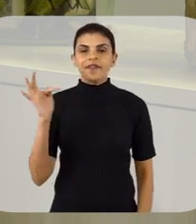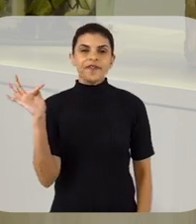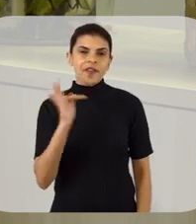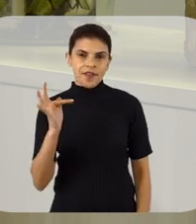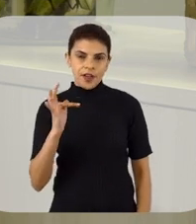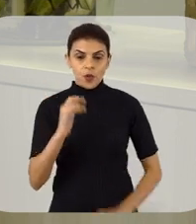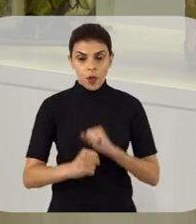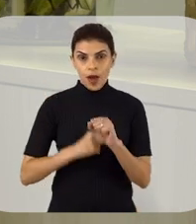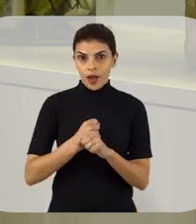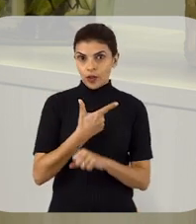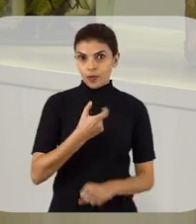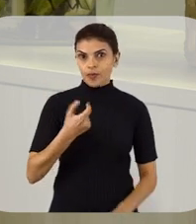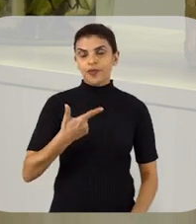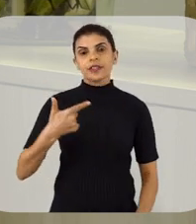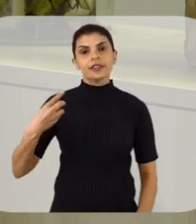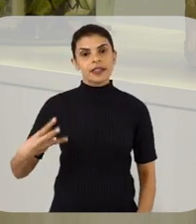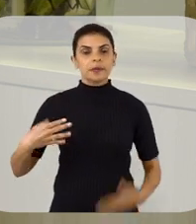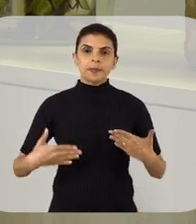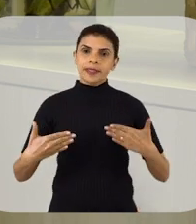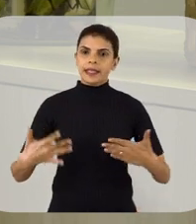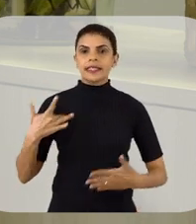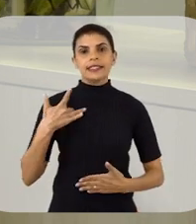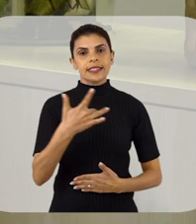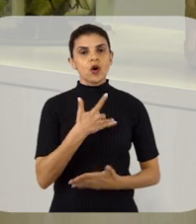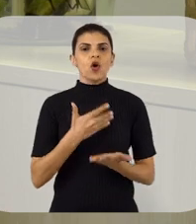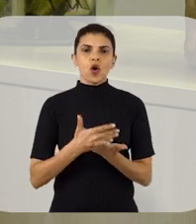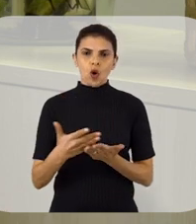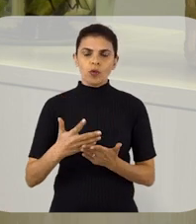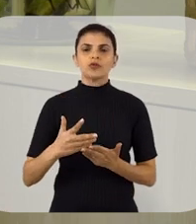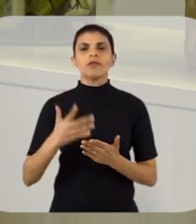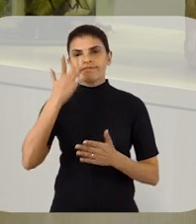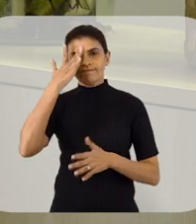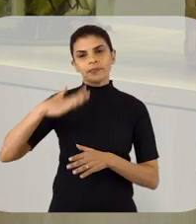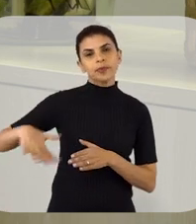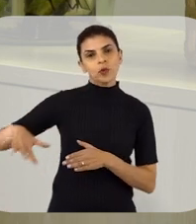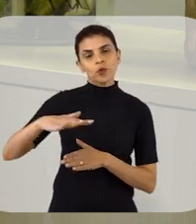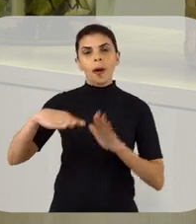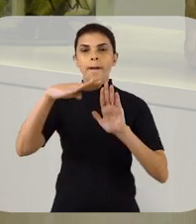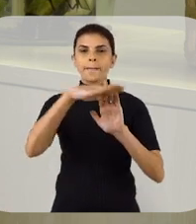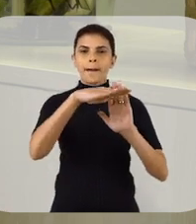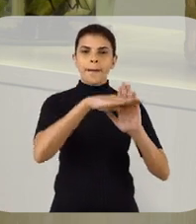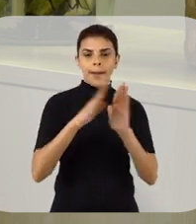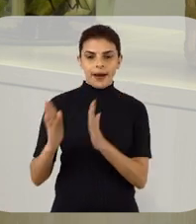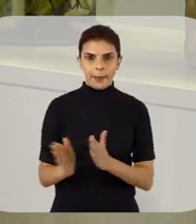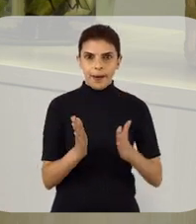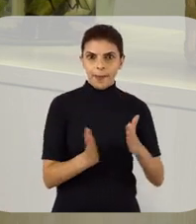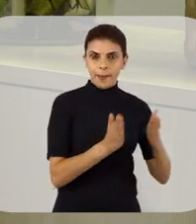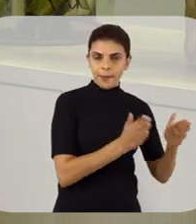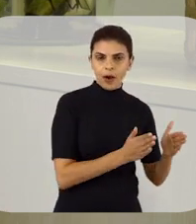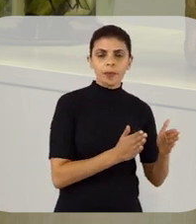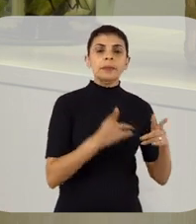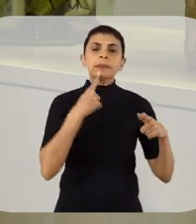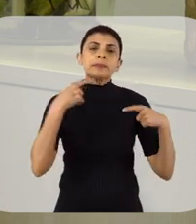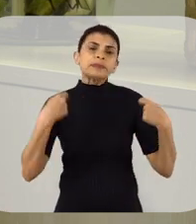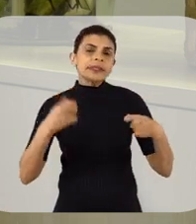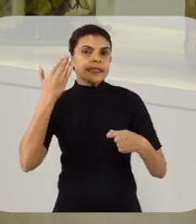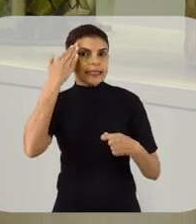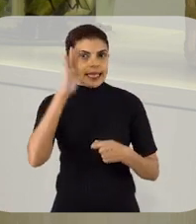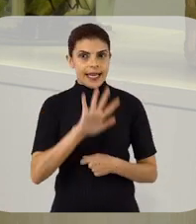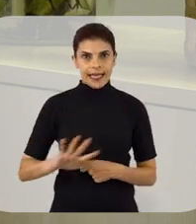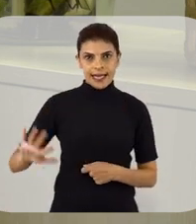de 2023, o Ministério da Saúde começou a vacinação da população-alvo por etapa. O que a gente precisa